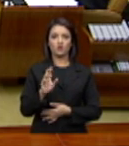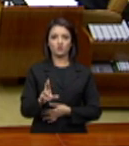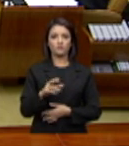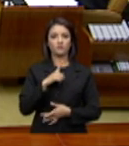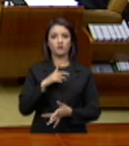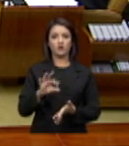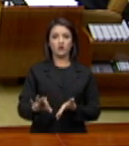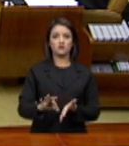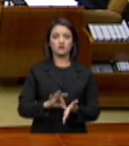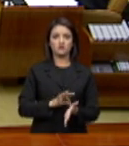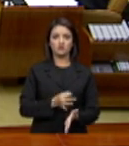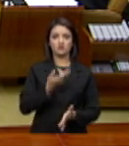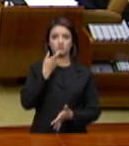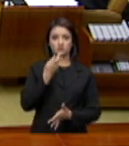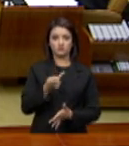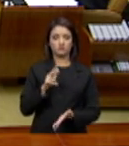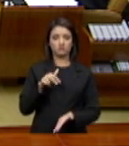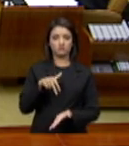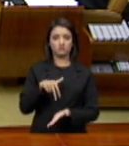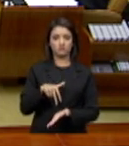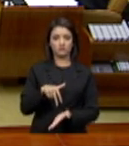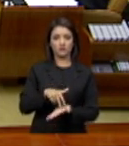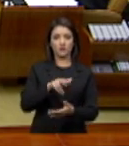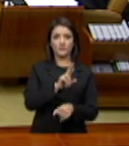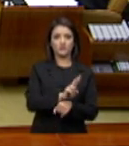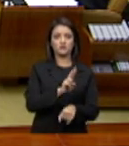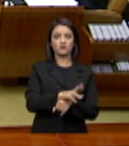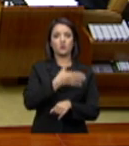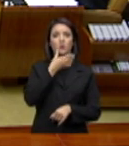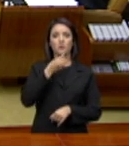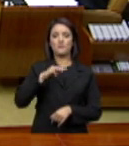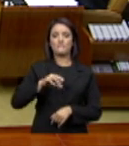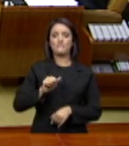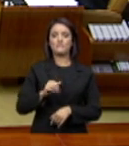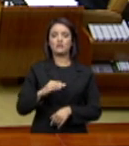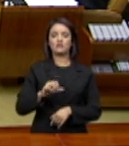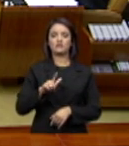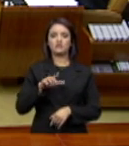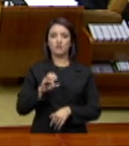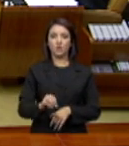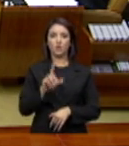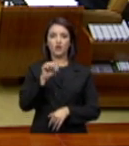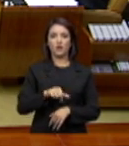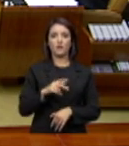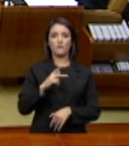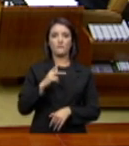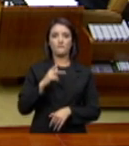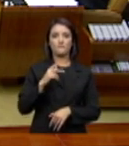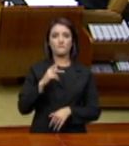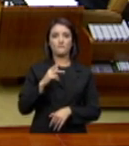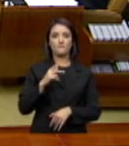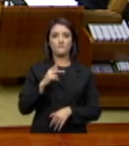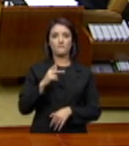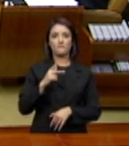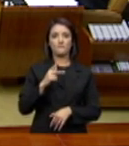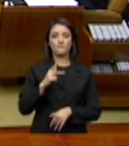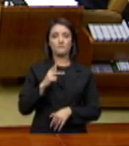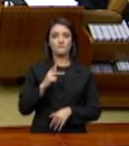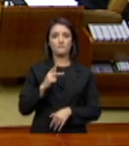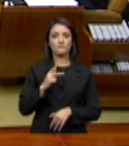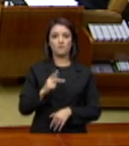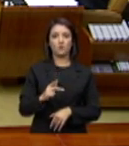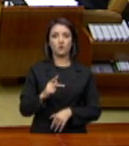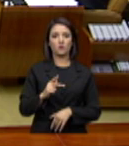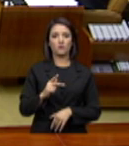escrito pelo requerido distrito federal doutor marcelo proença procurador do distrito federal não sei se o autor humberto